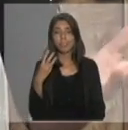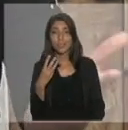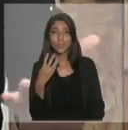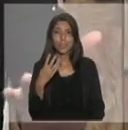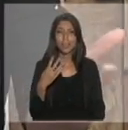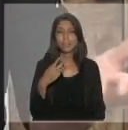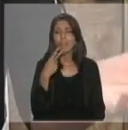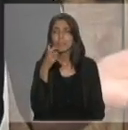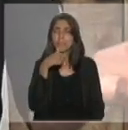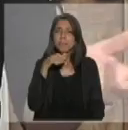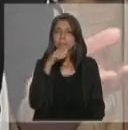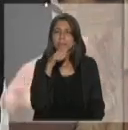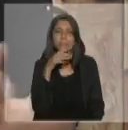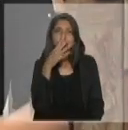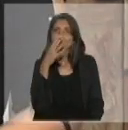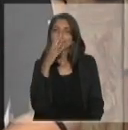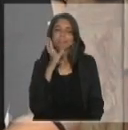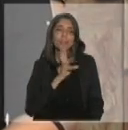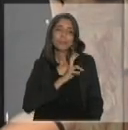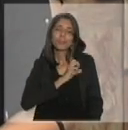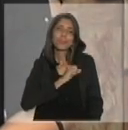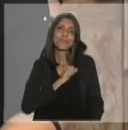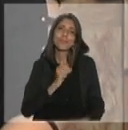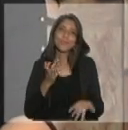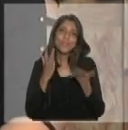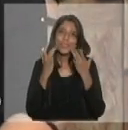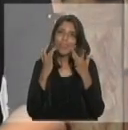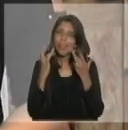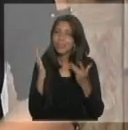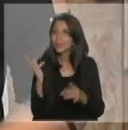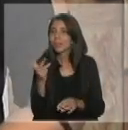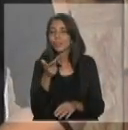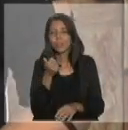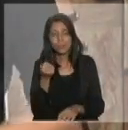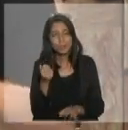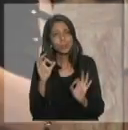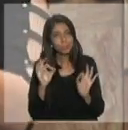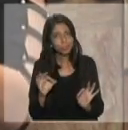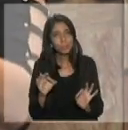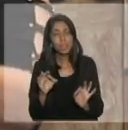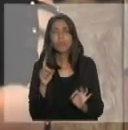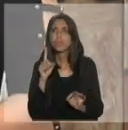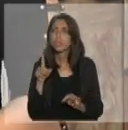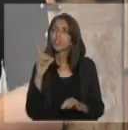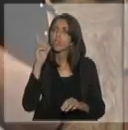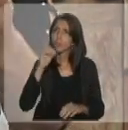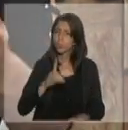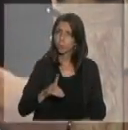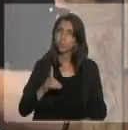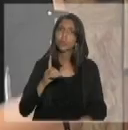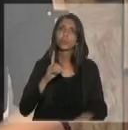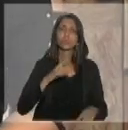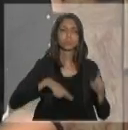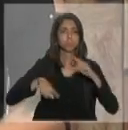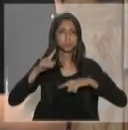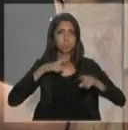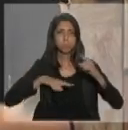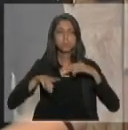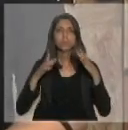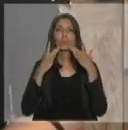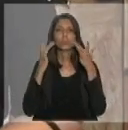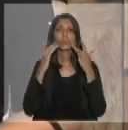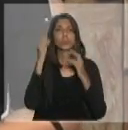saiu dali, mamãe, encantado com aquilo. Né? Uma coisa extraordinária, realmente. Você foi diretora artística, como eu disse, do